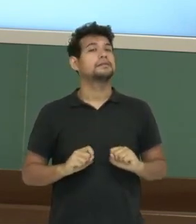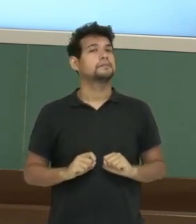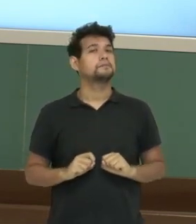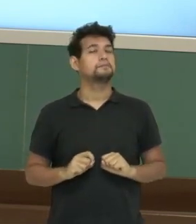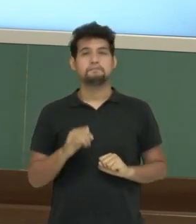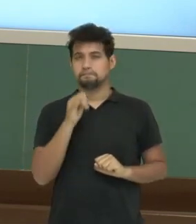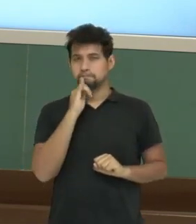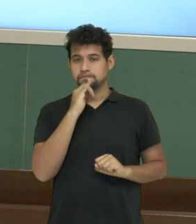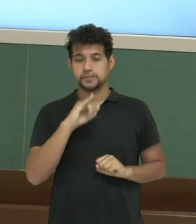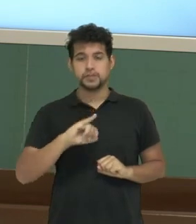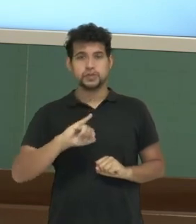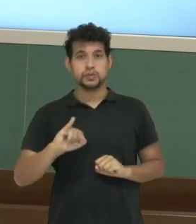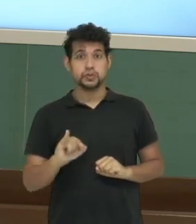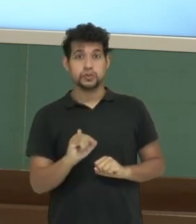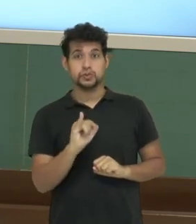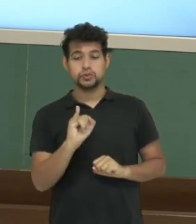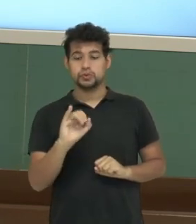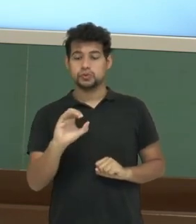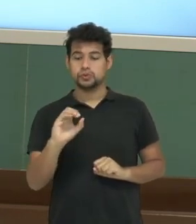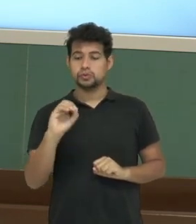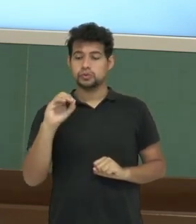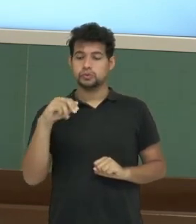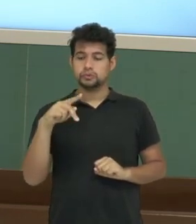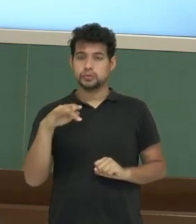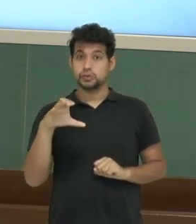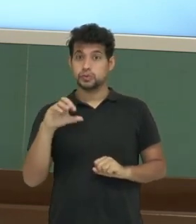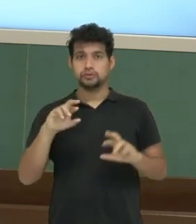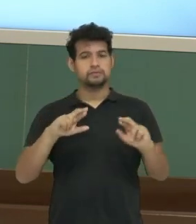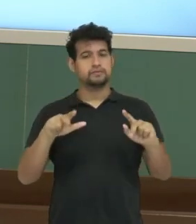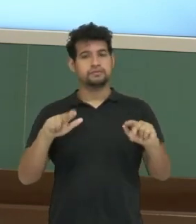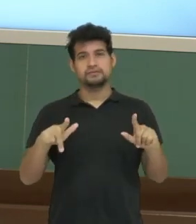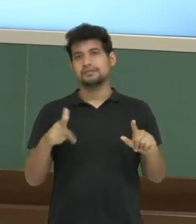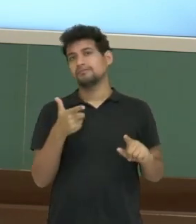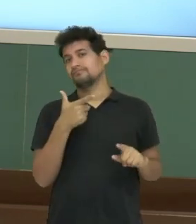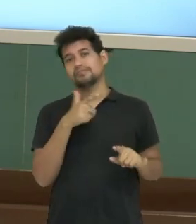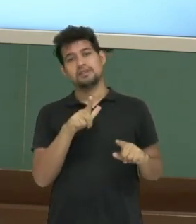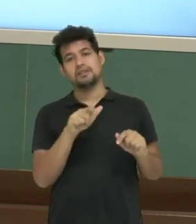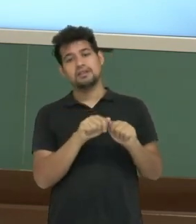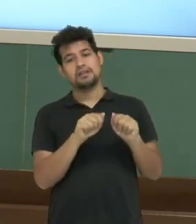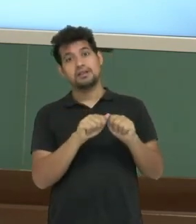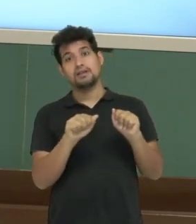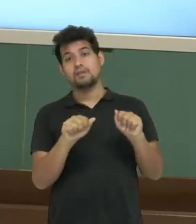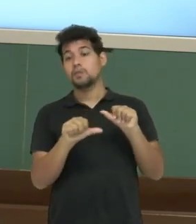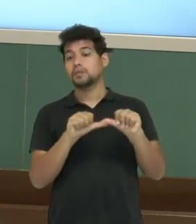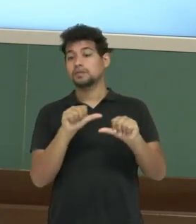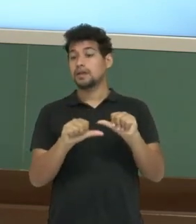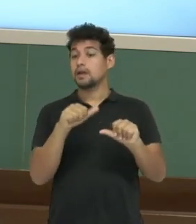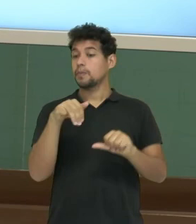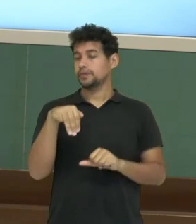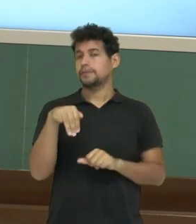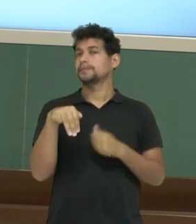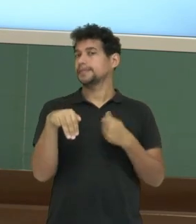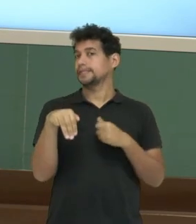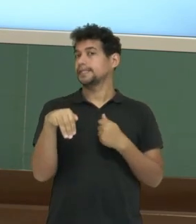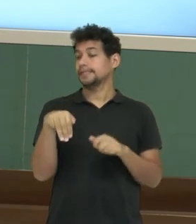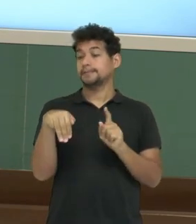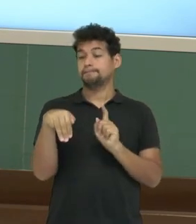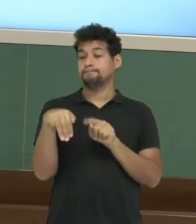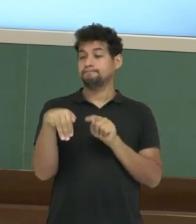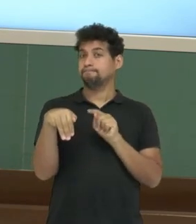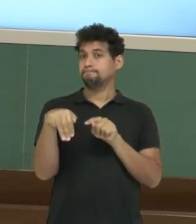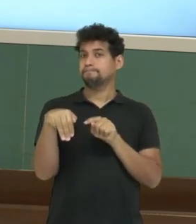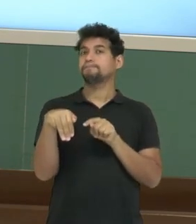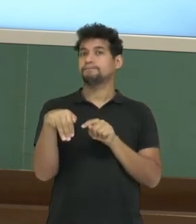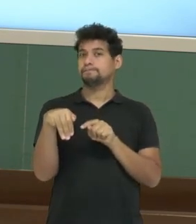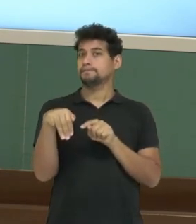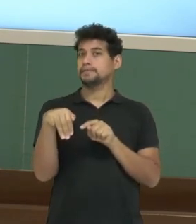No regime de juro composto é o contrário. Você não tem como determinar o juro sem passar lá pelo montante, tá bom? Então, primeiro o montante,